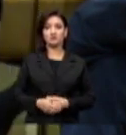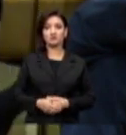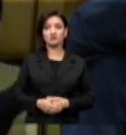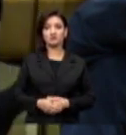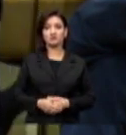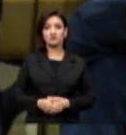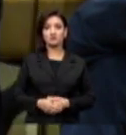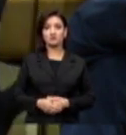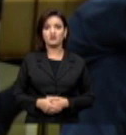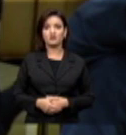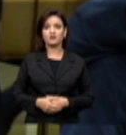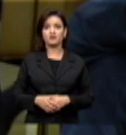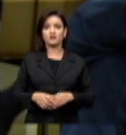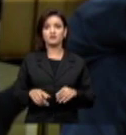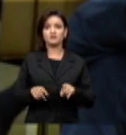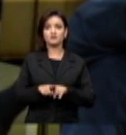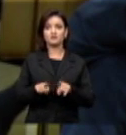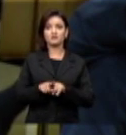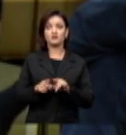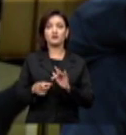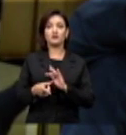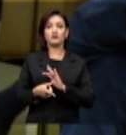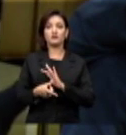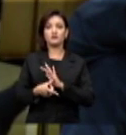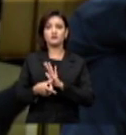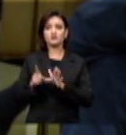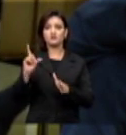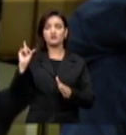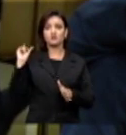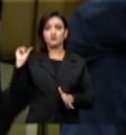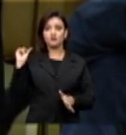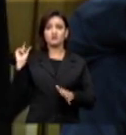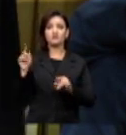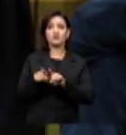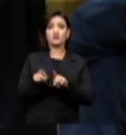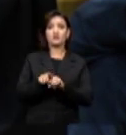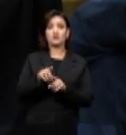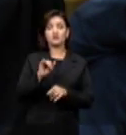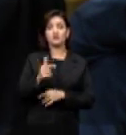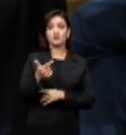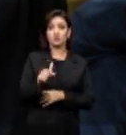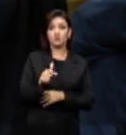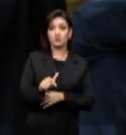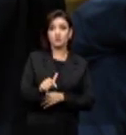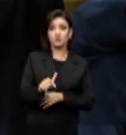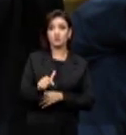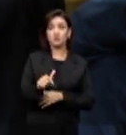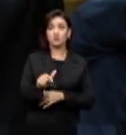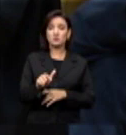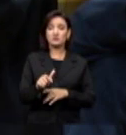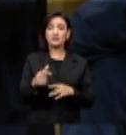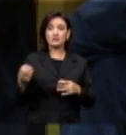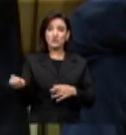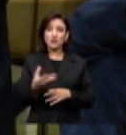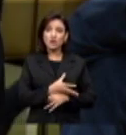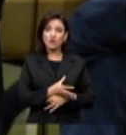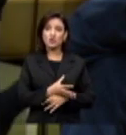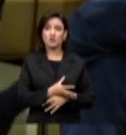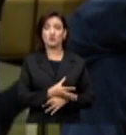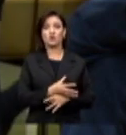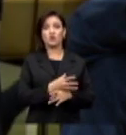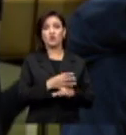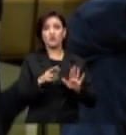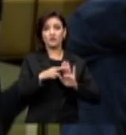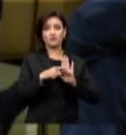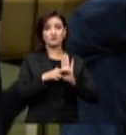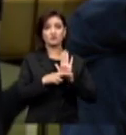e a antecipação, na melhor das hipóteses, se nós não tivéssemos essa modelagem, nós levaríamos de 10 a 15